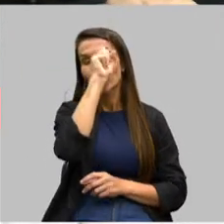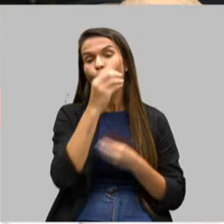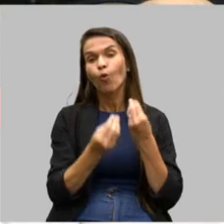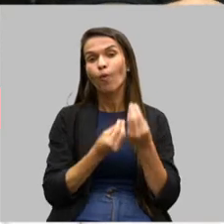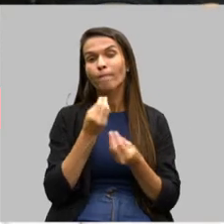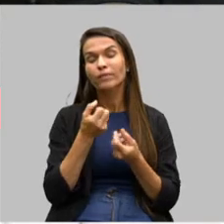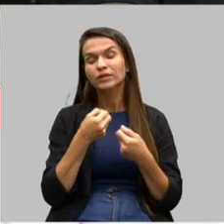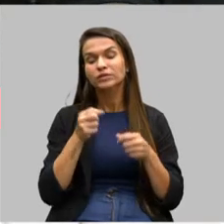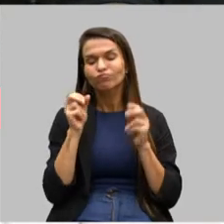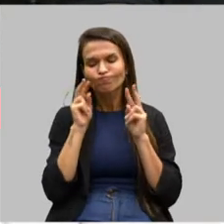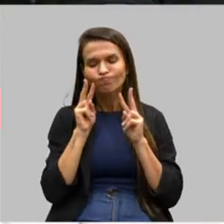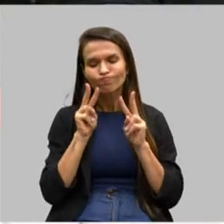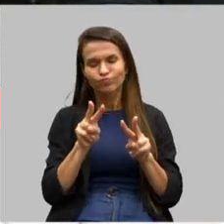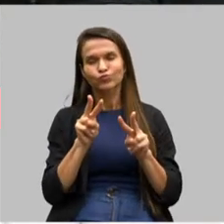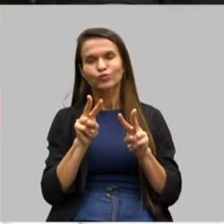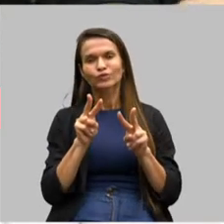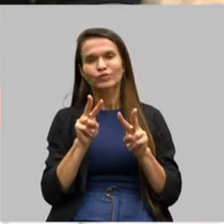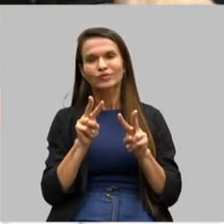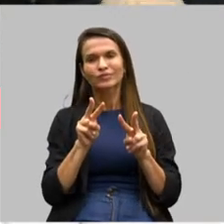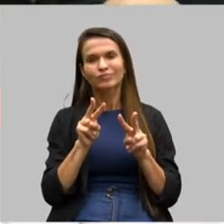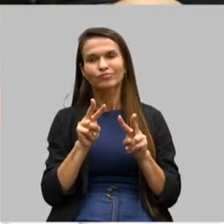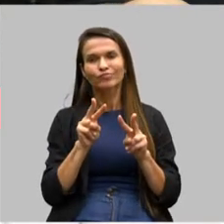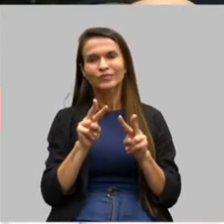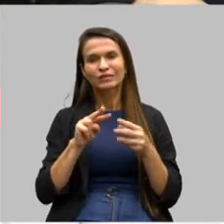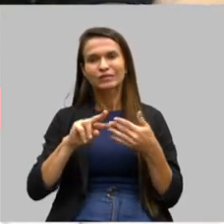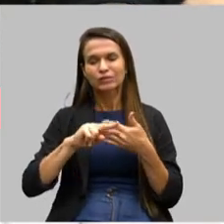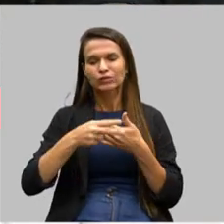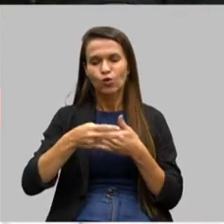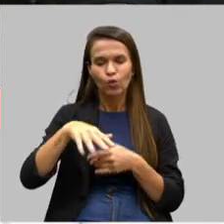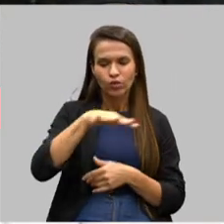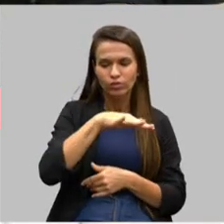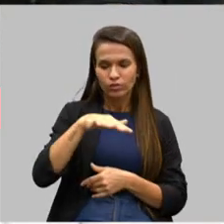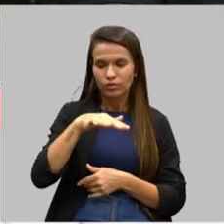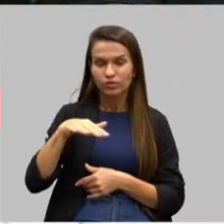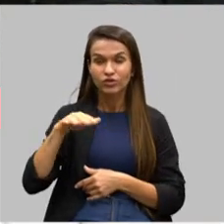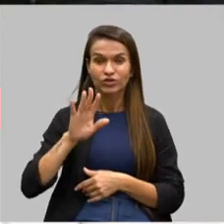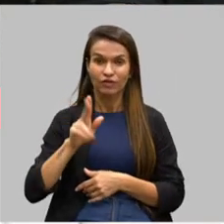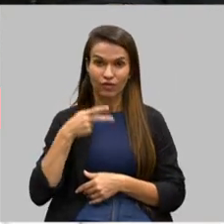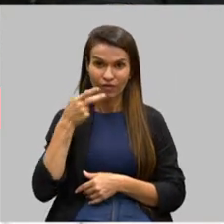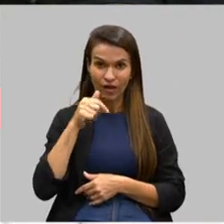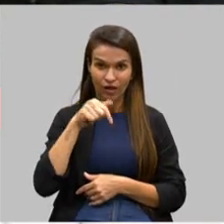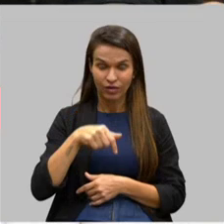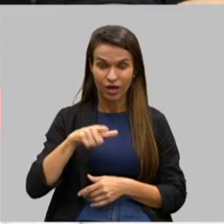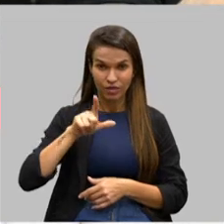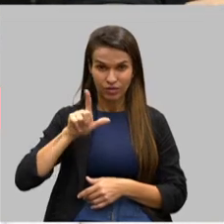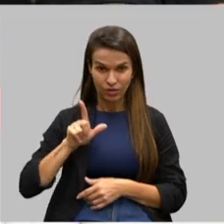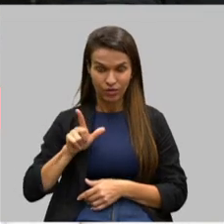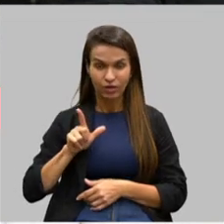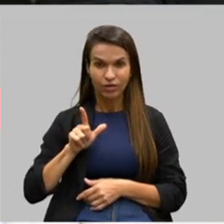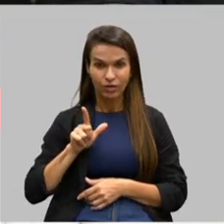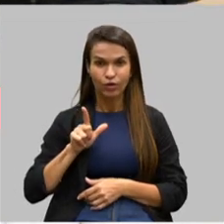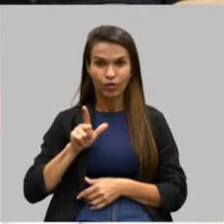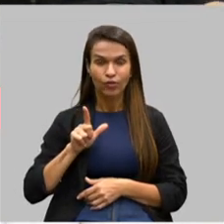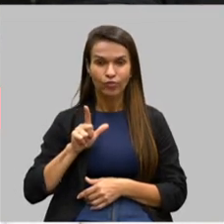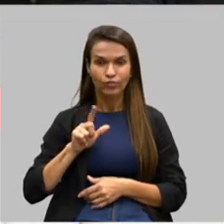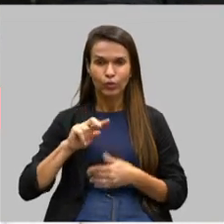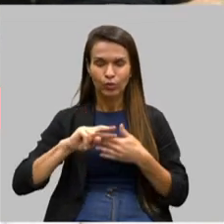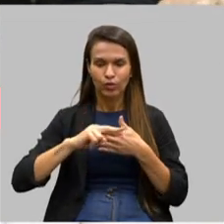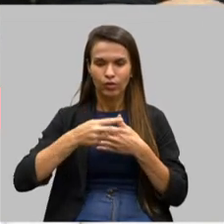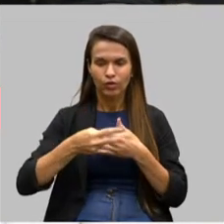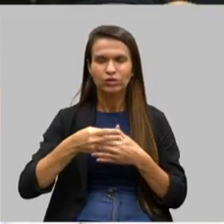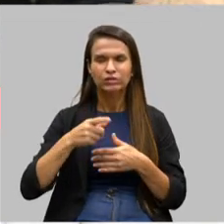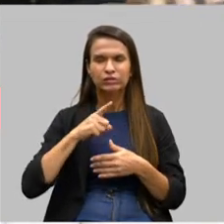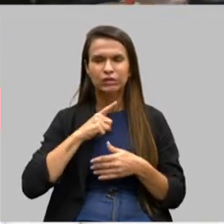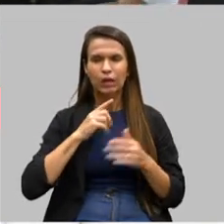olhar esses efeitos em termos regionais. Já foi citado aqui anteriormente os efeitos de ondas de frio ou